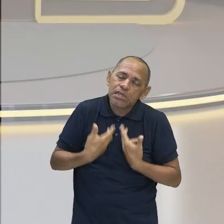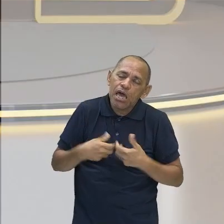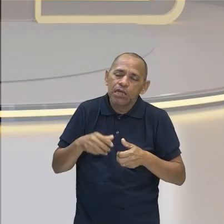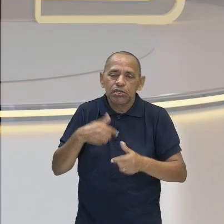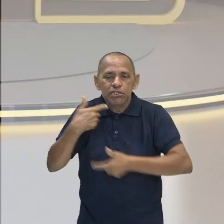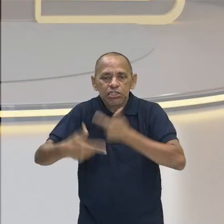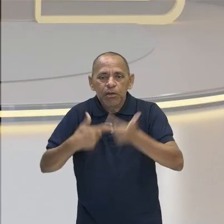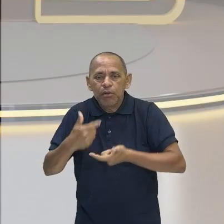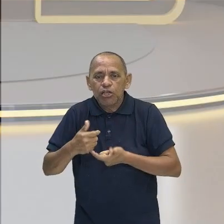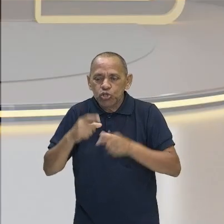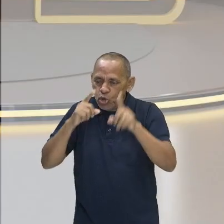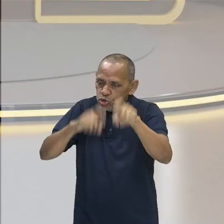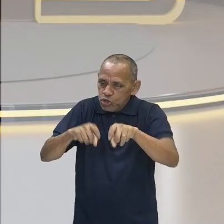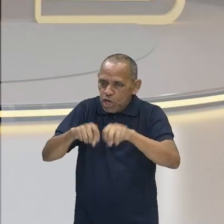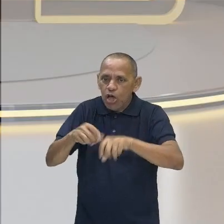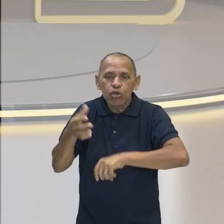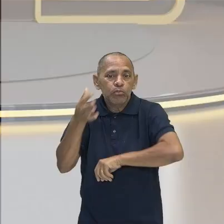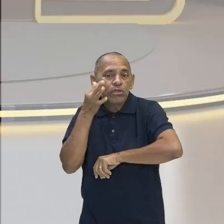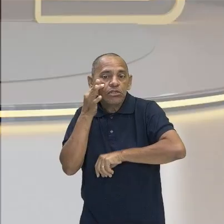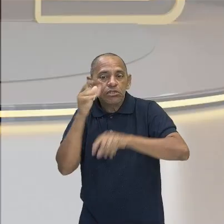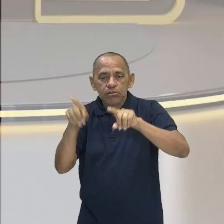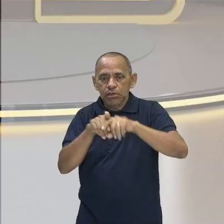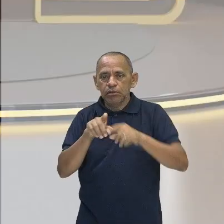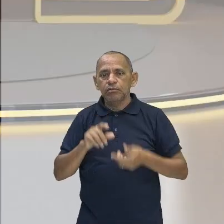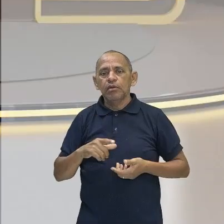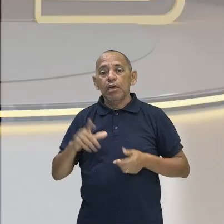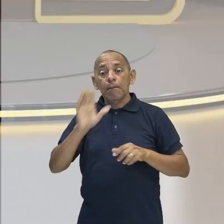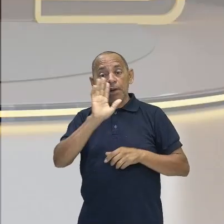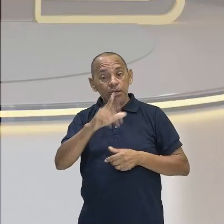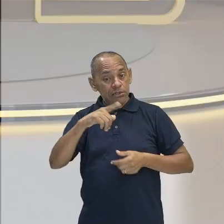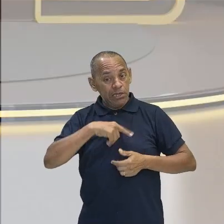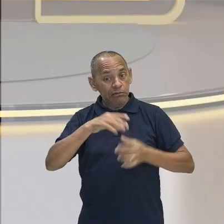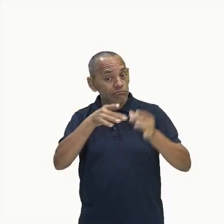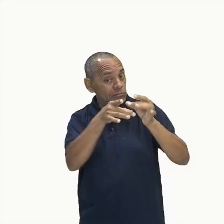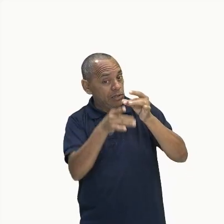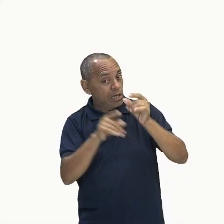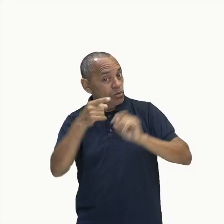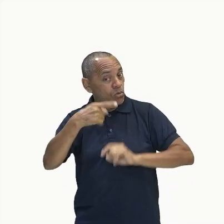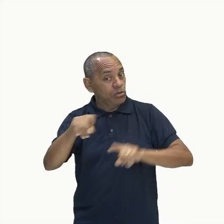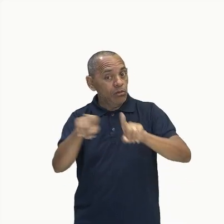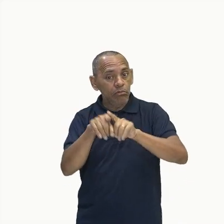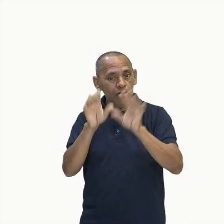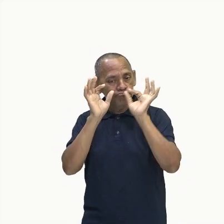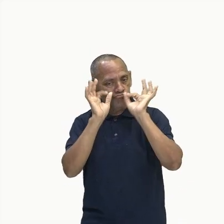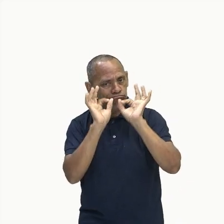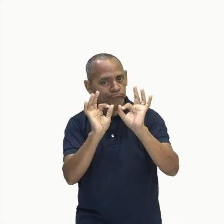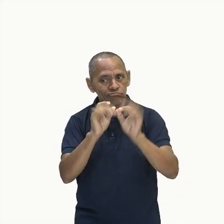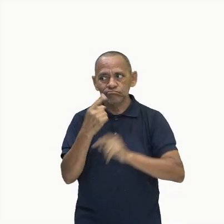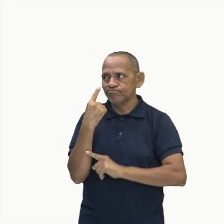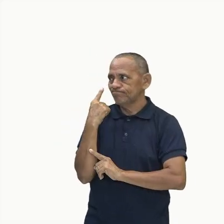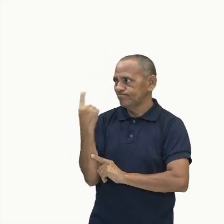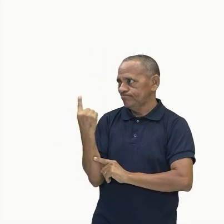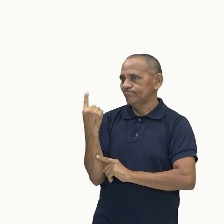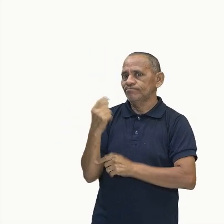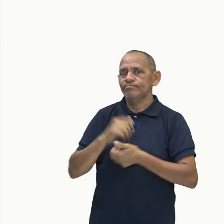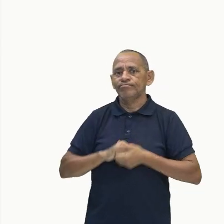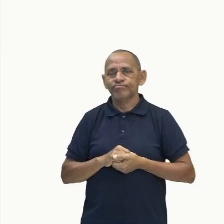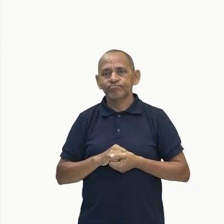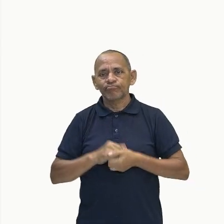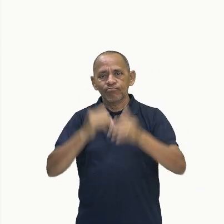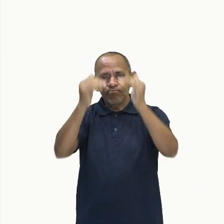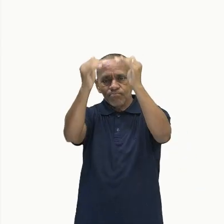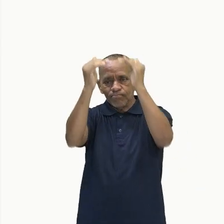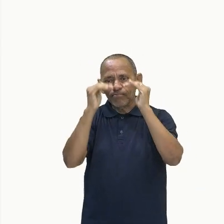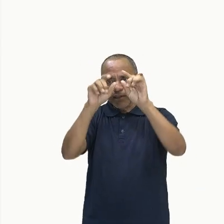muito presente. Mas tem um outro detalhe também que chama a atenção no primeiro, que vamos chamar que está no primeiro